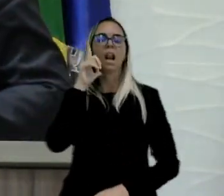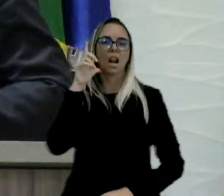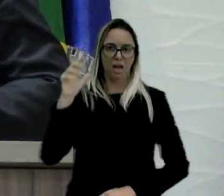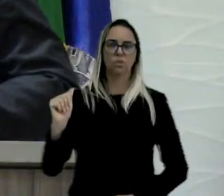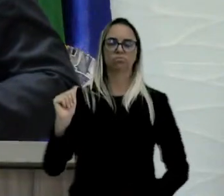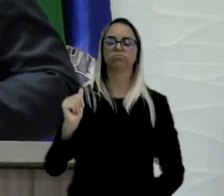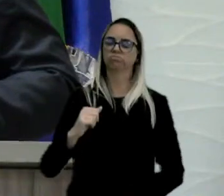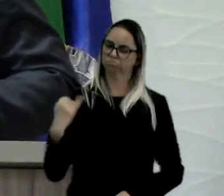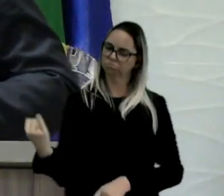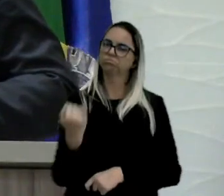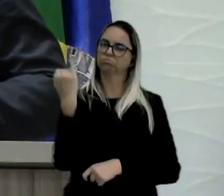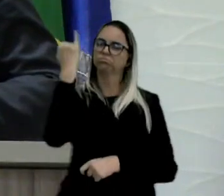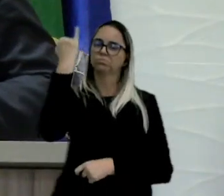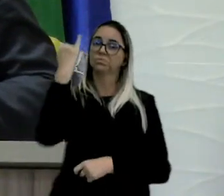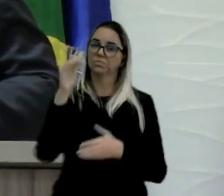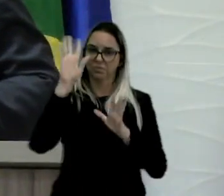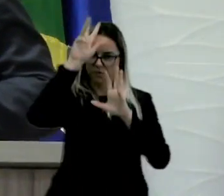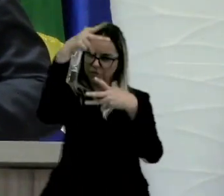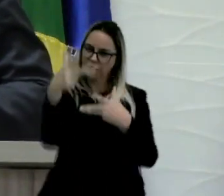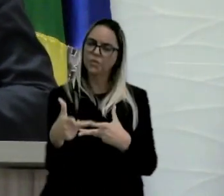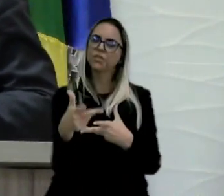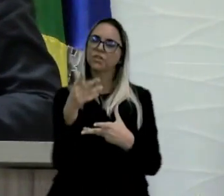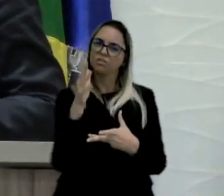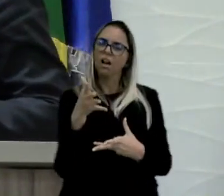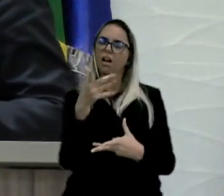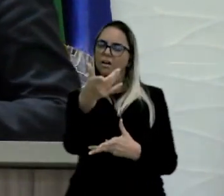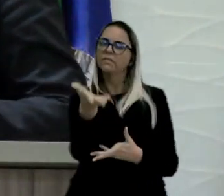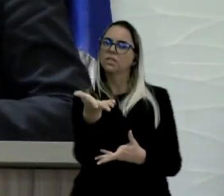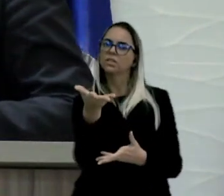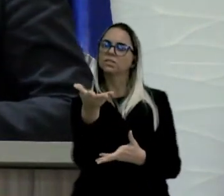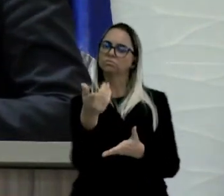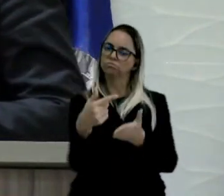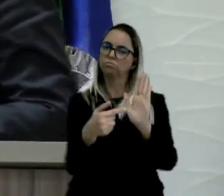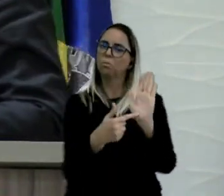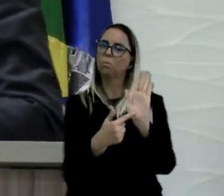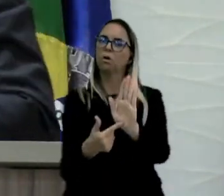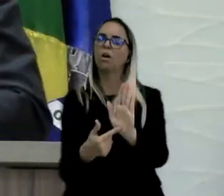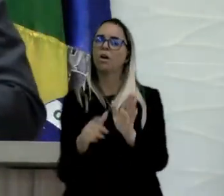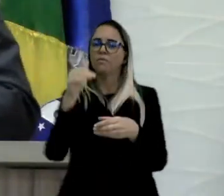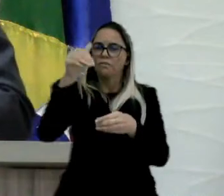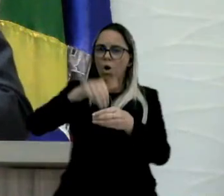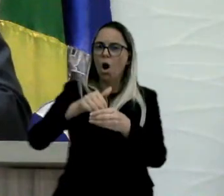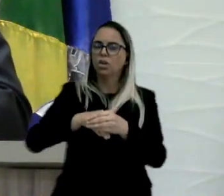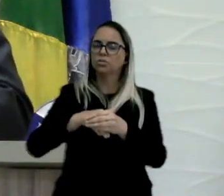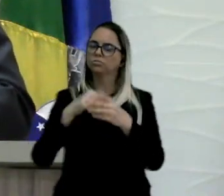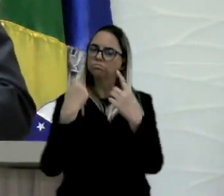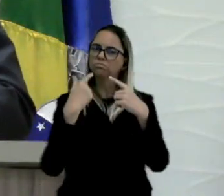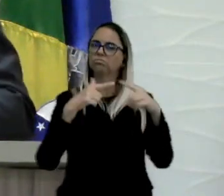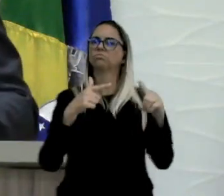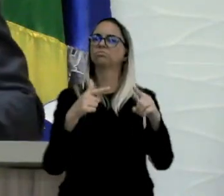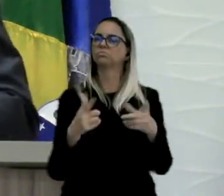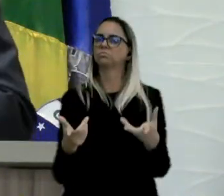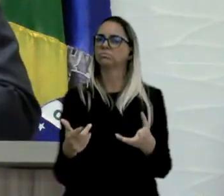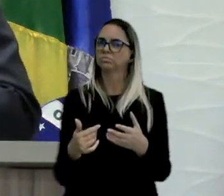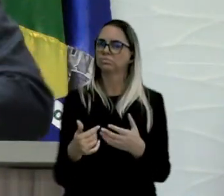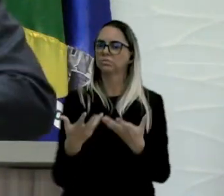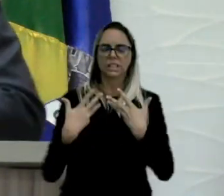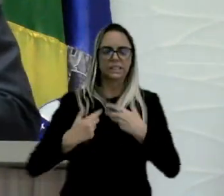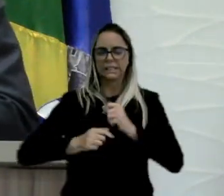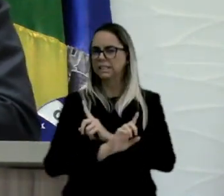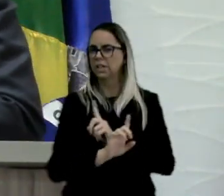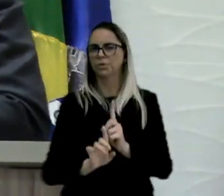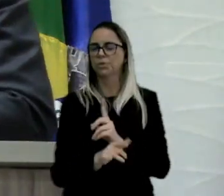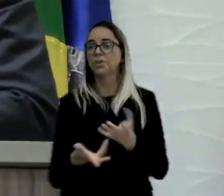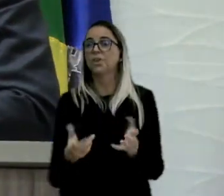pertinente vossa excelência apresentar esse voto devido à demanda que estamos enfrentando em nosso